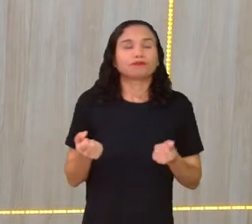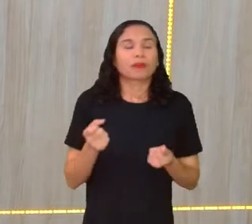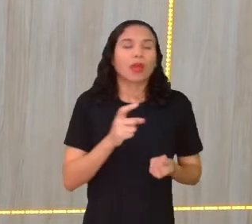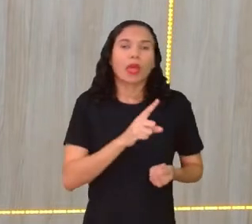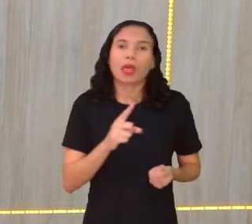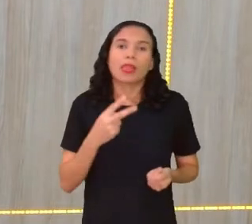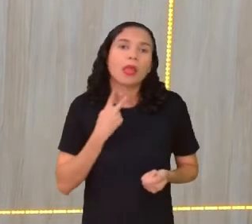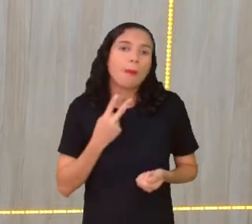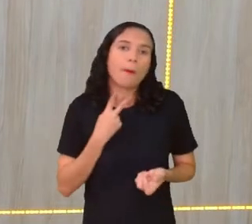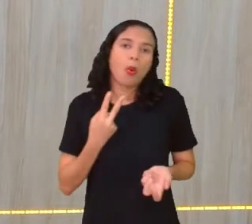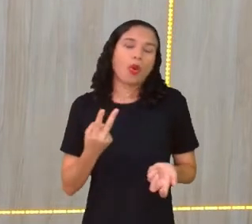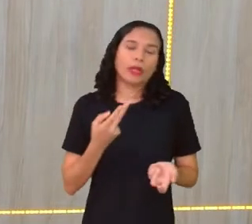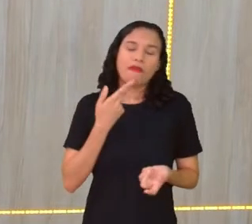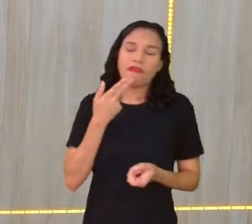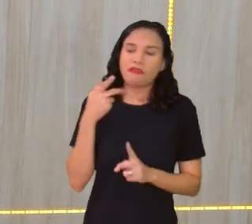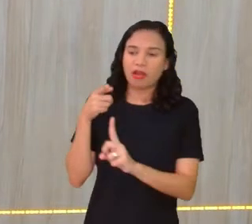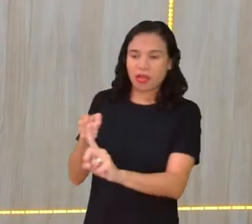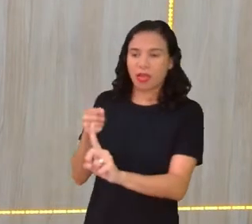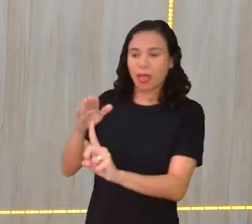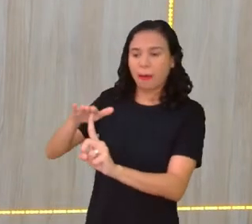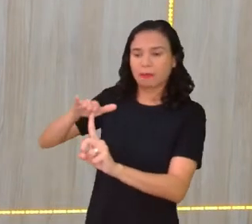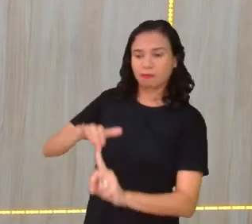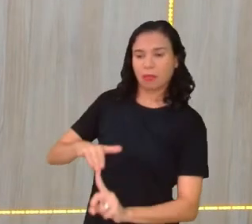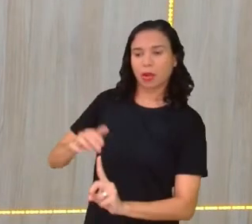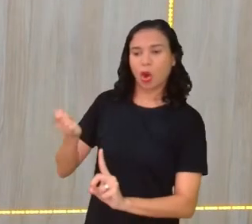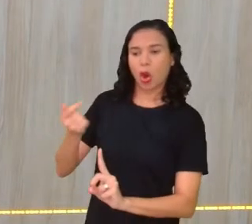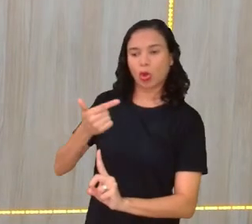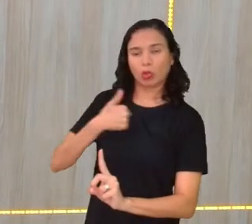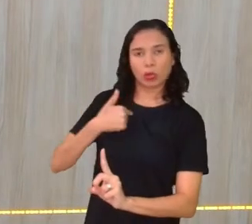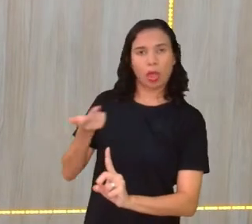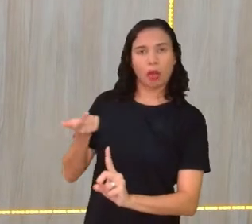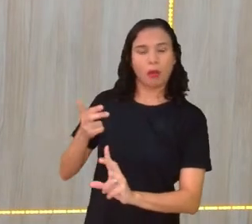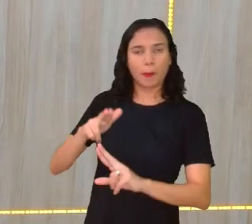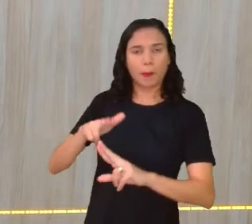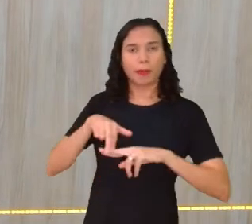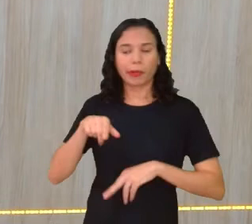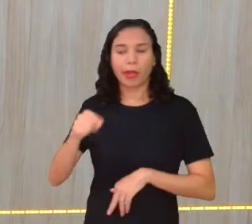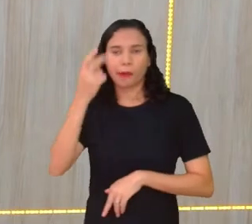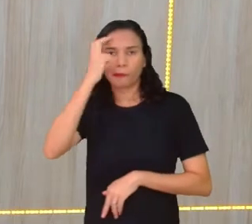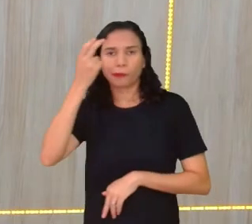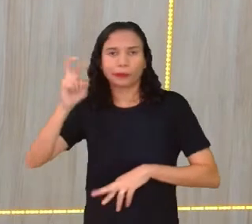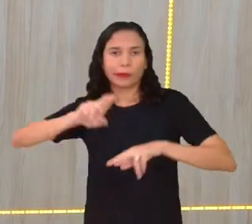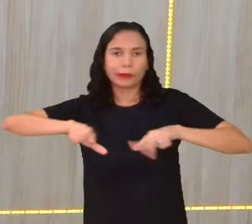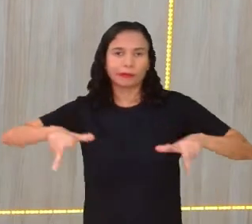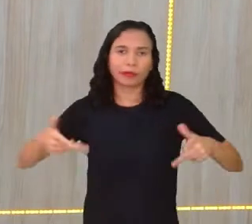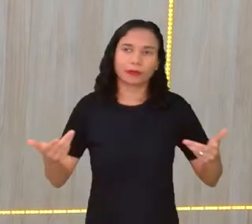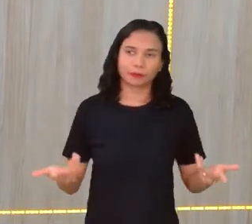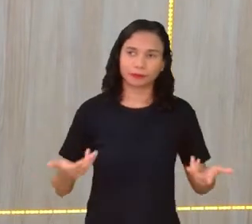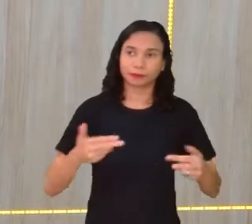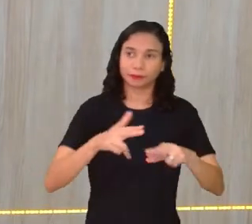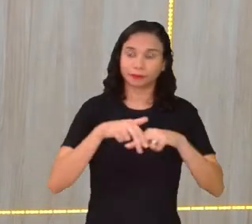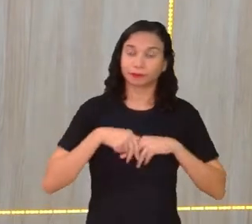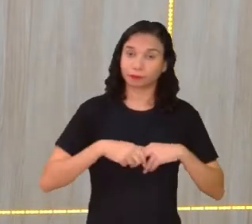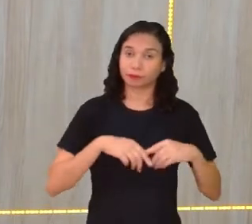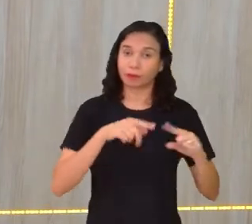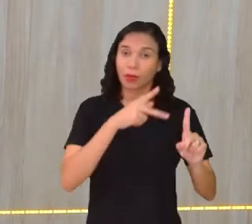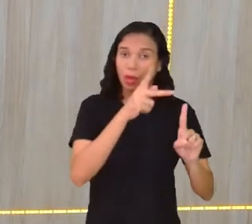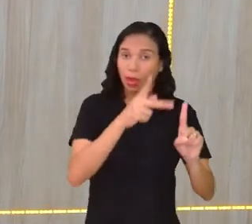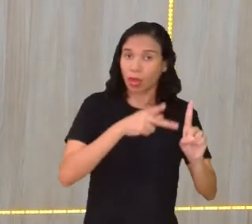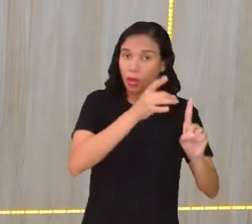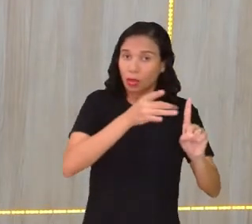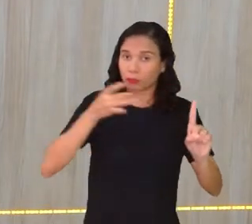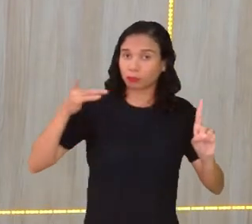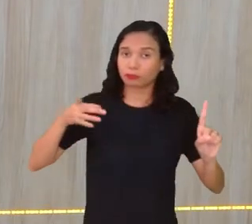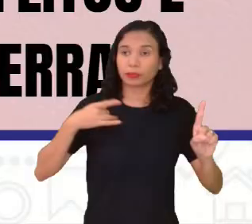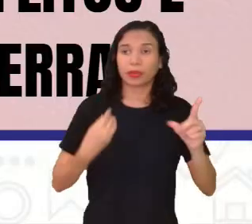ou devem ser consideradas inferiores ou piores do que a gente porque possuem uma cultura diferente. Xenofobia é uma das razões para